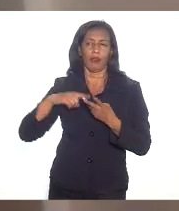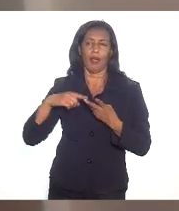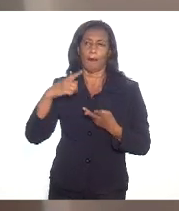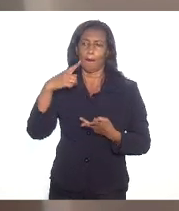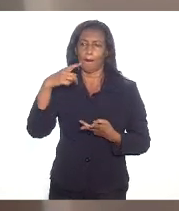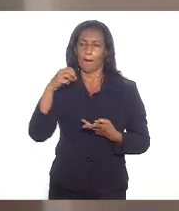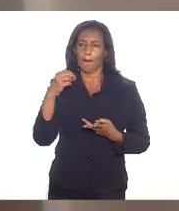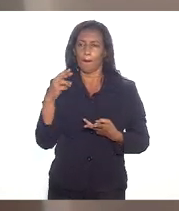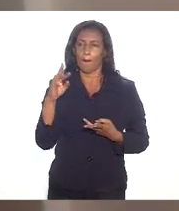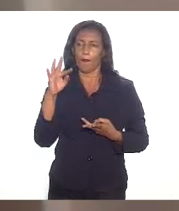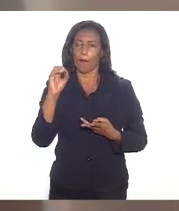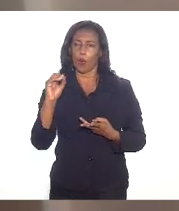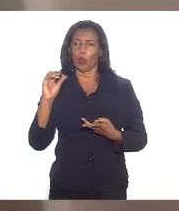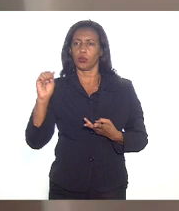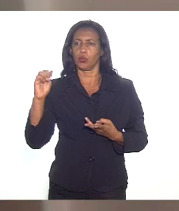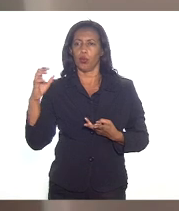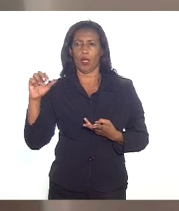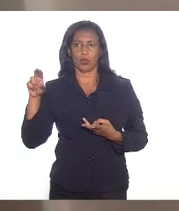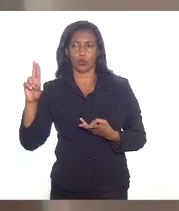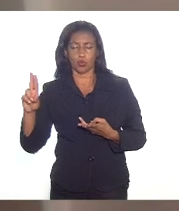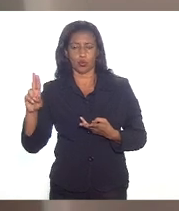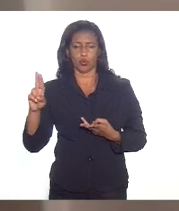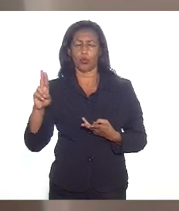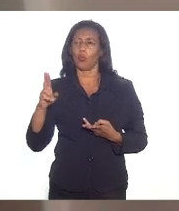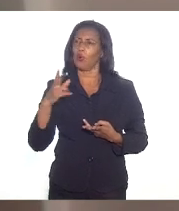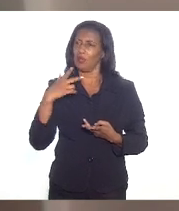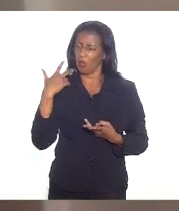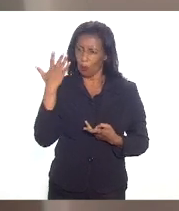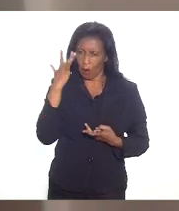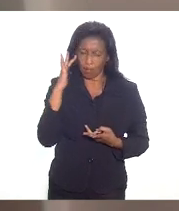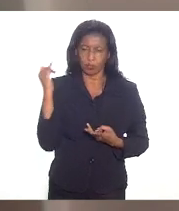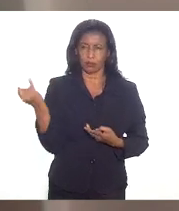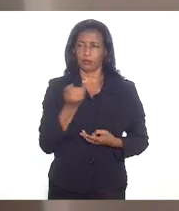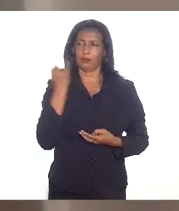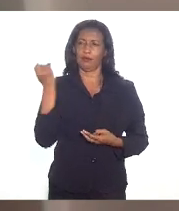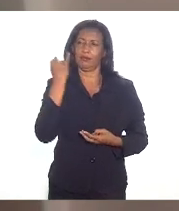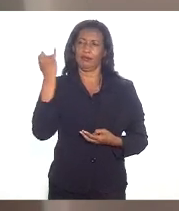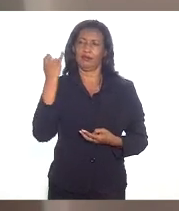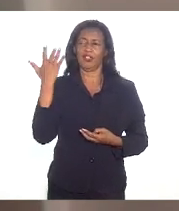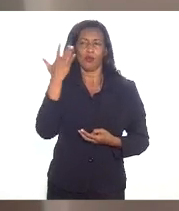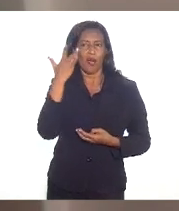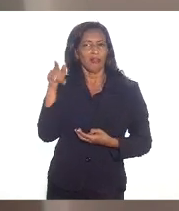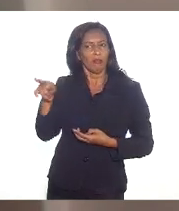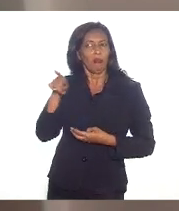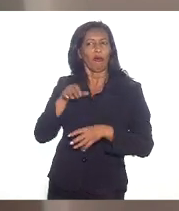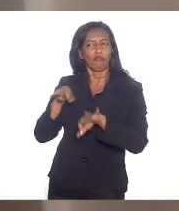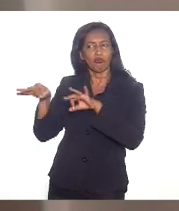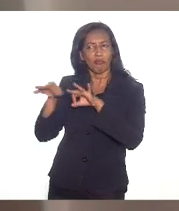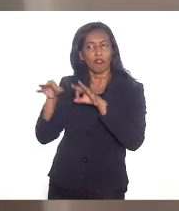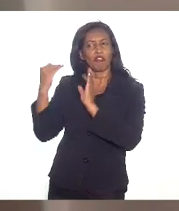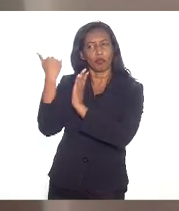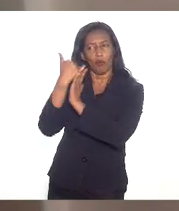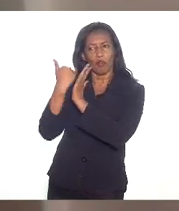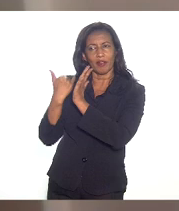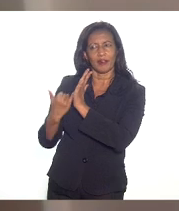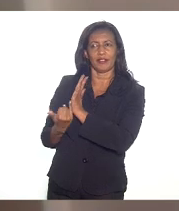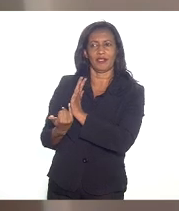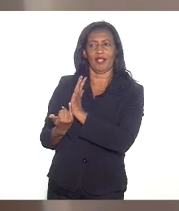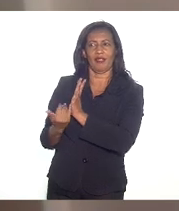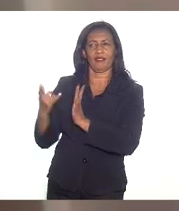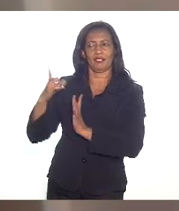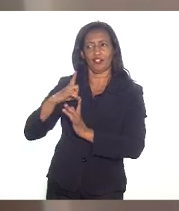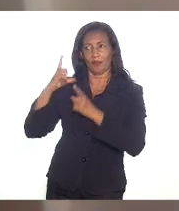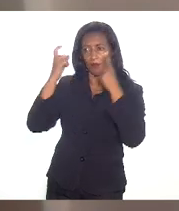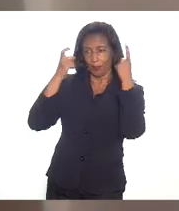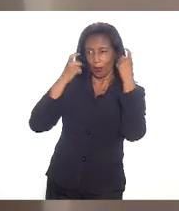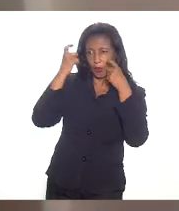que eu acho que é uma herança bendita aí do AIC, que pode ter um projeto ali, se for organizado, se tiver